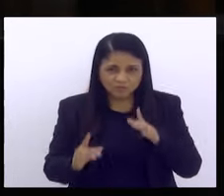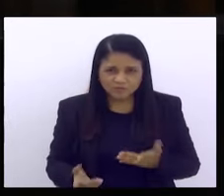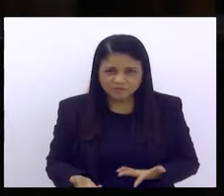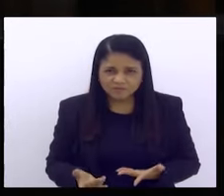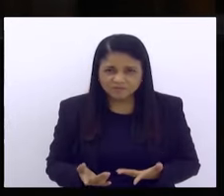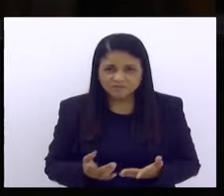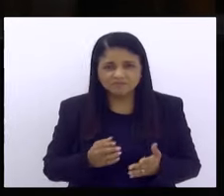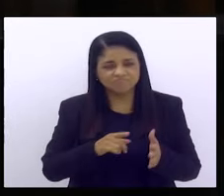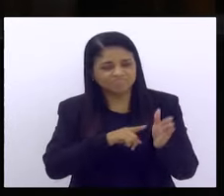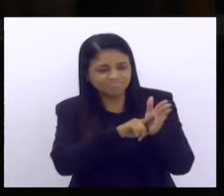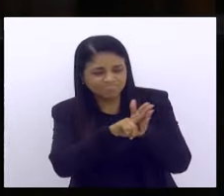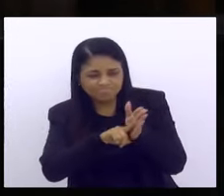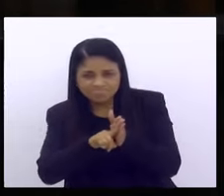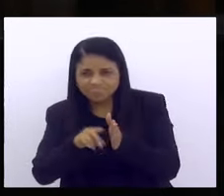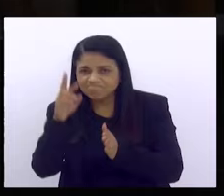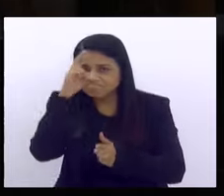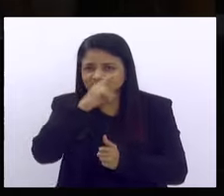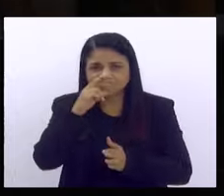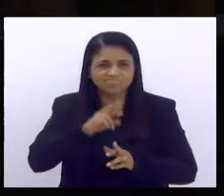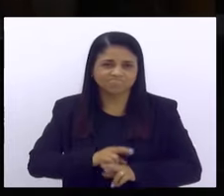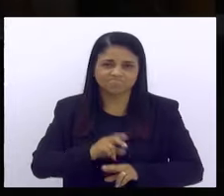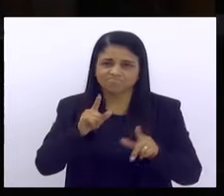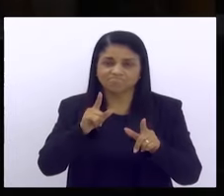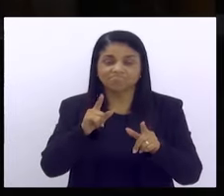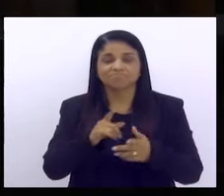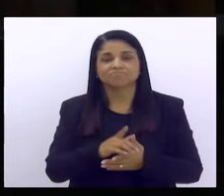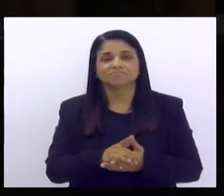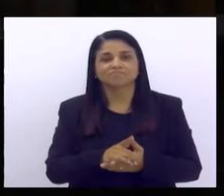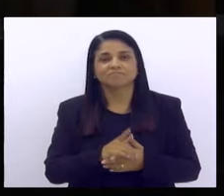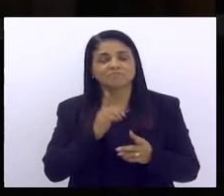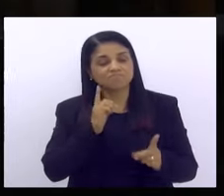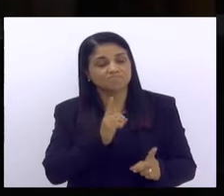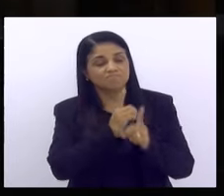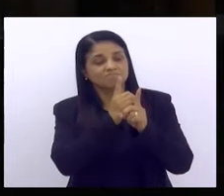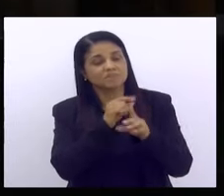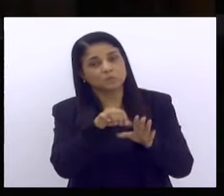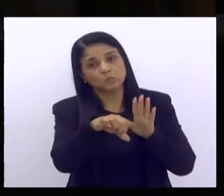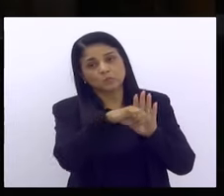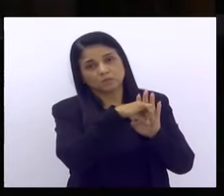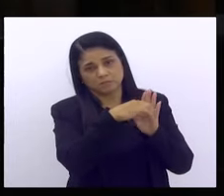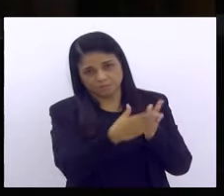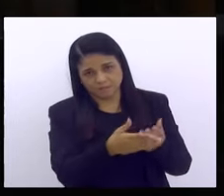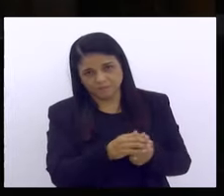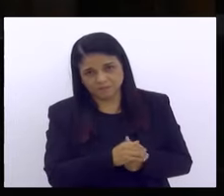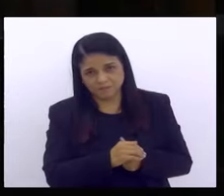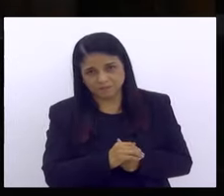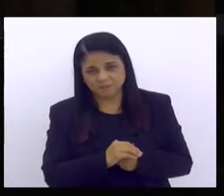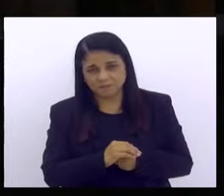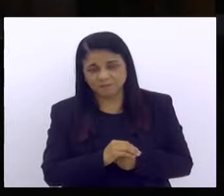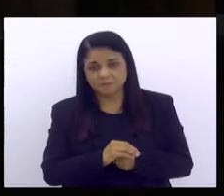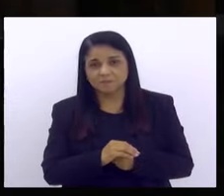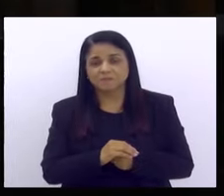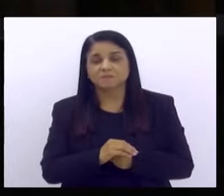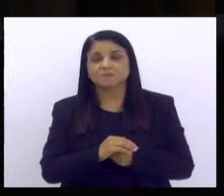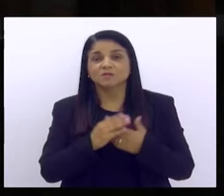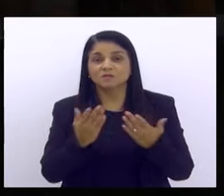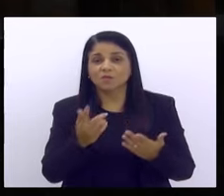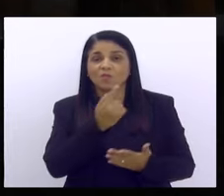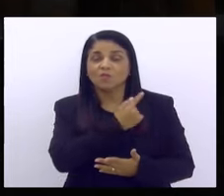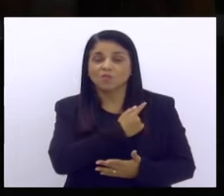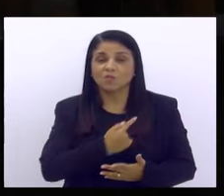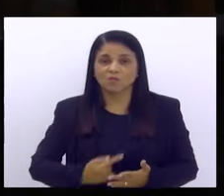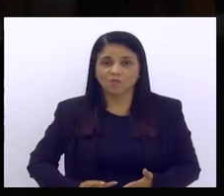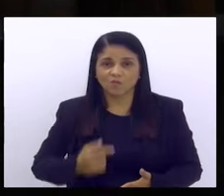uma investigação, não uma perícia que levasse à conclusão do caso. Ou seja, esse